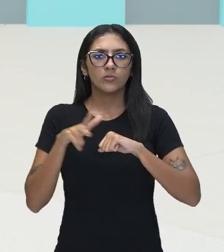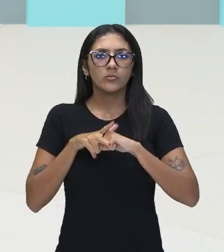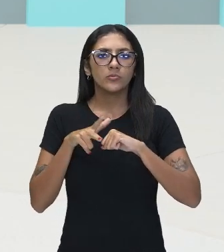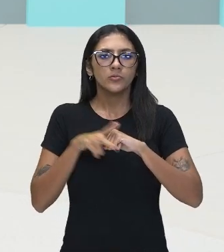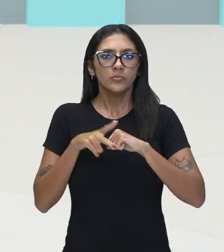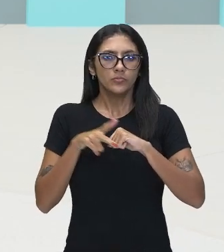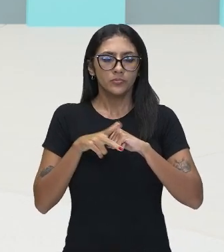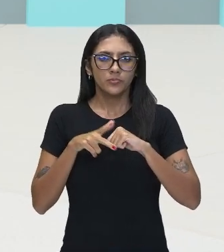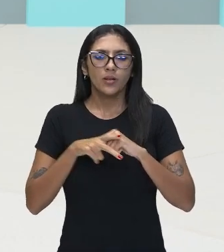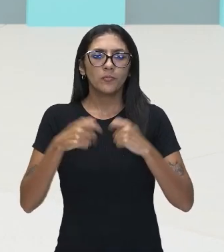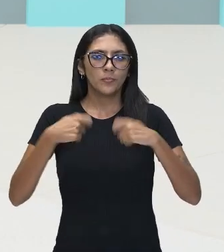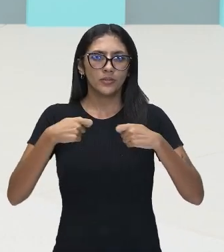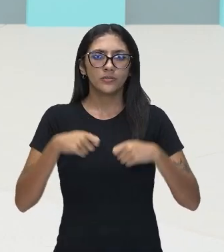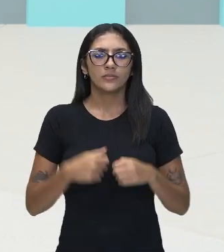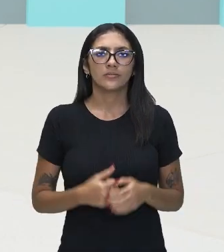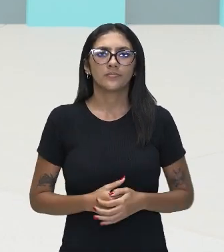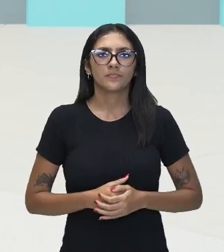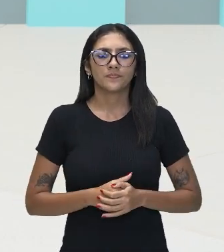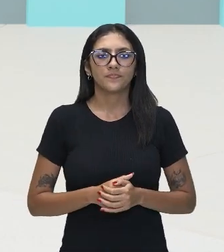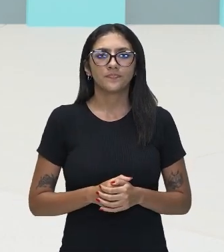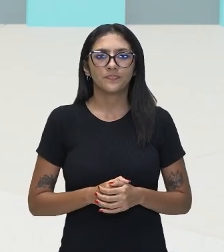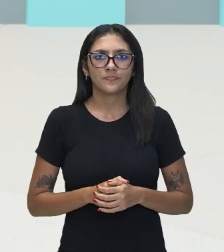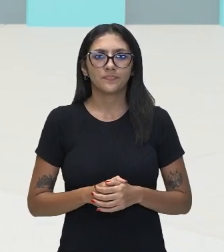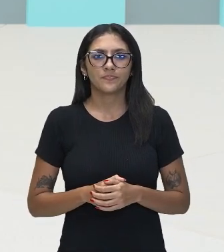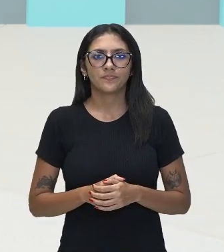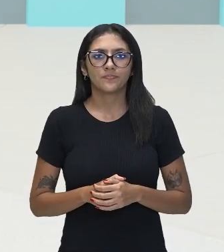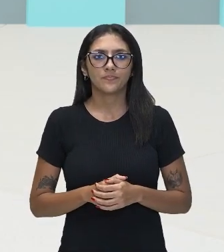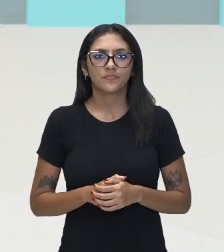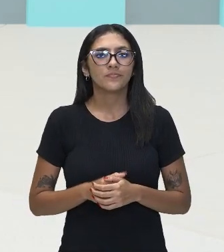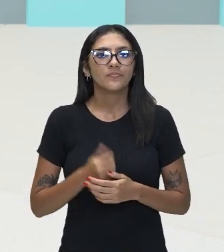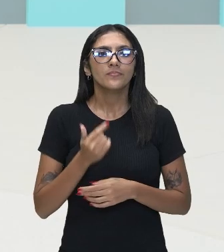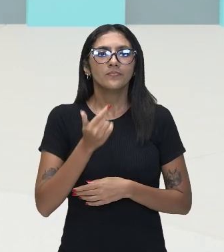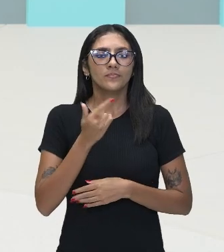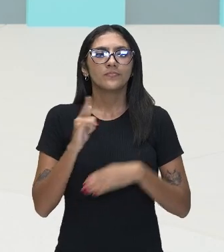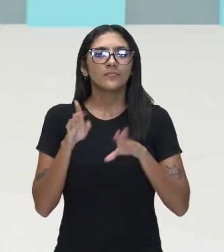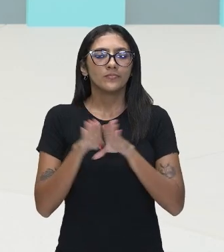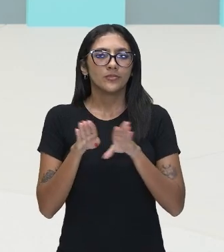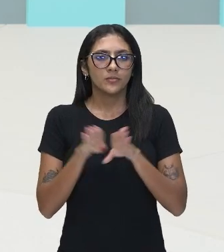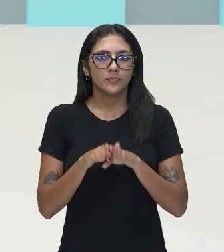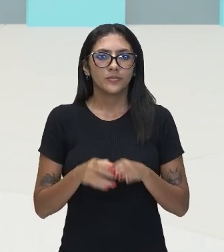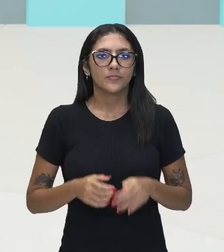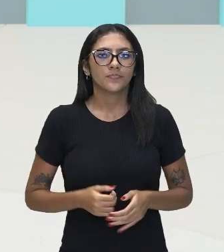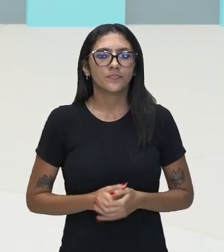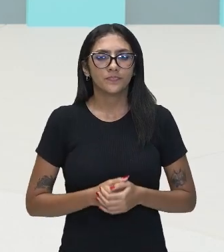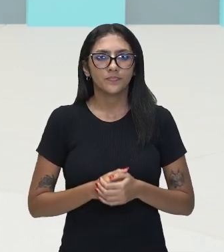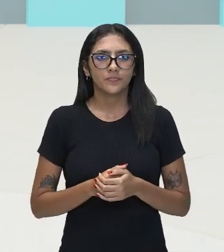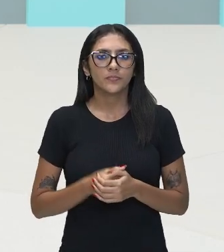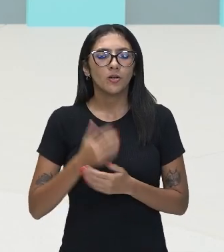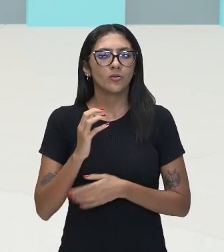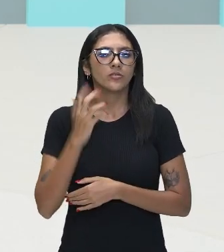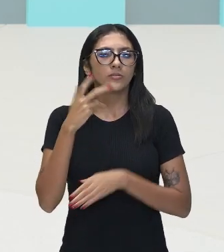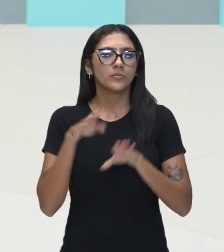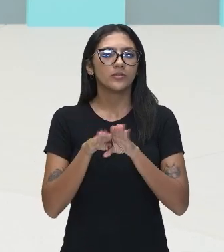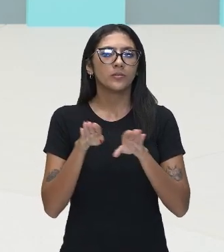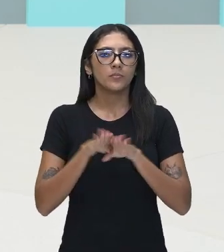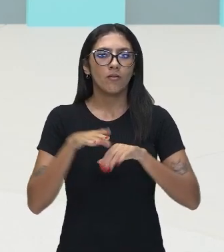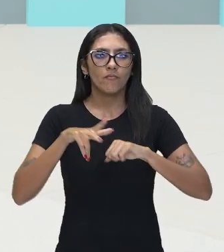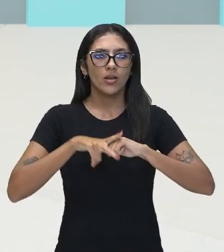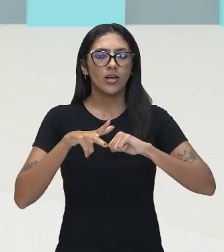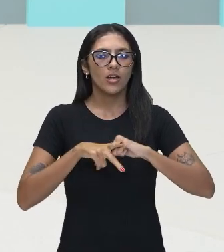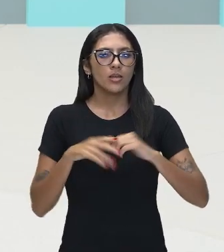com o sujeito paredes. Seguindo, meus amores, vamos ver então a situação de concordância quando